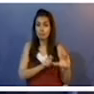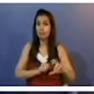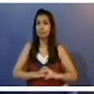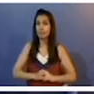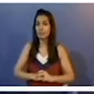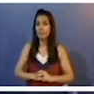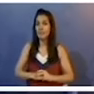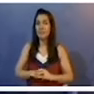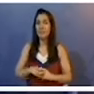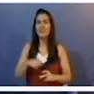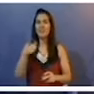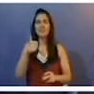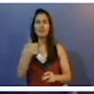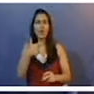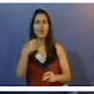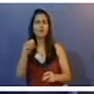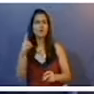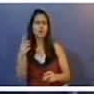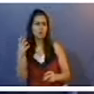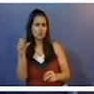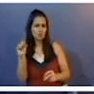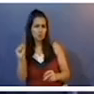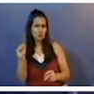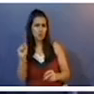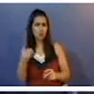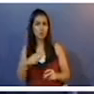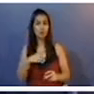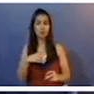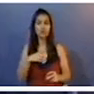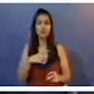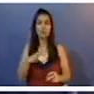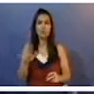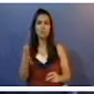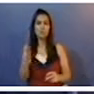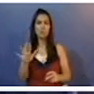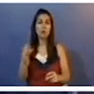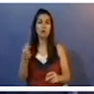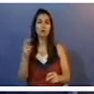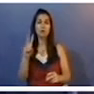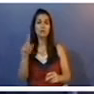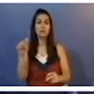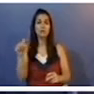ideia, em 2018 esse valor equivalia a aproximadamente